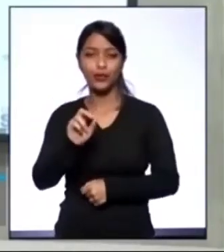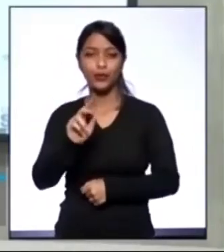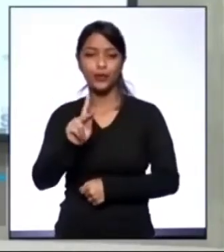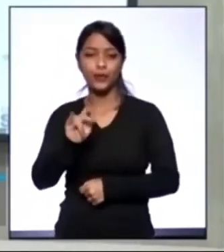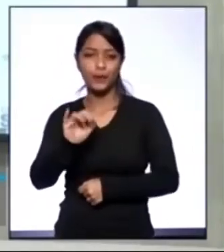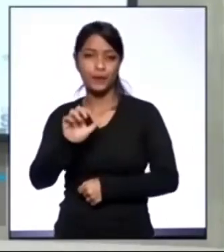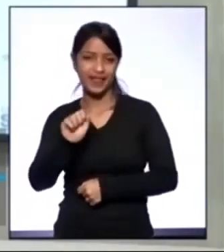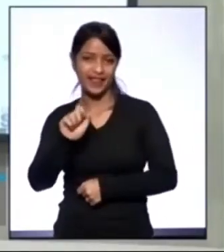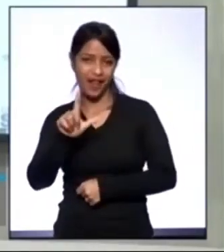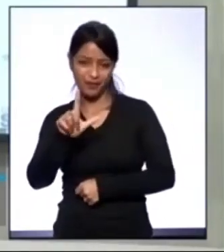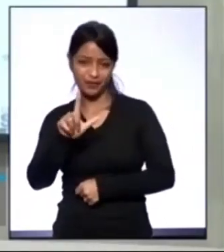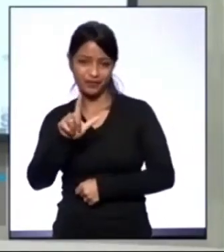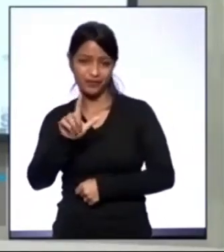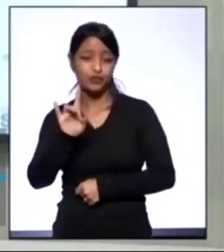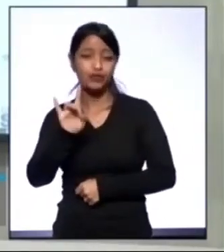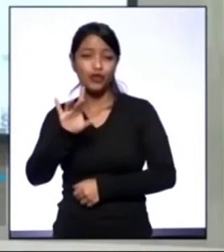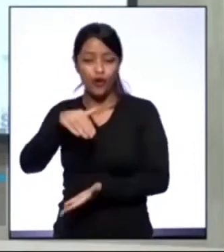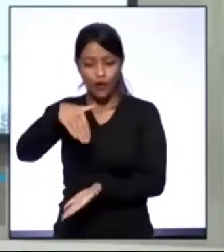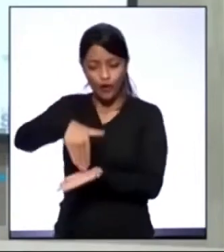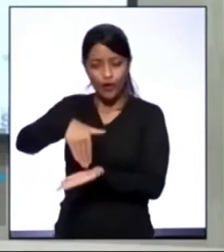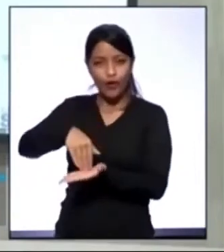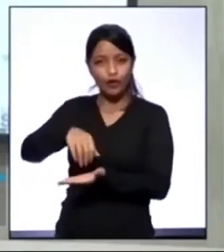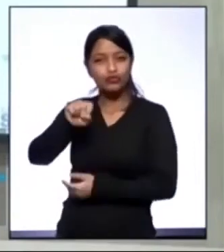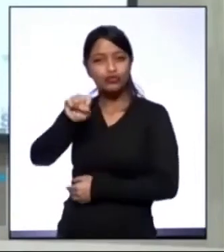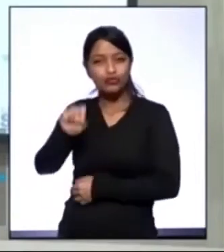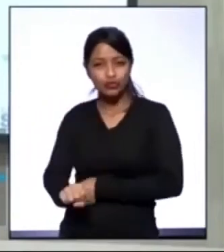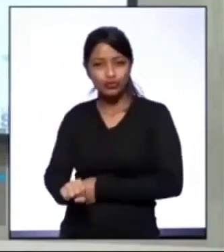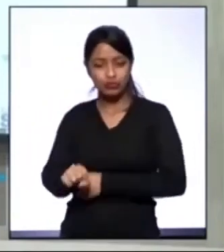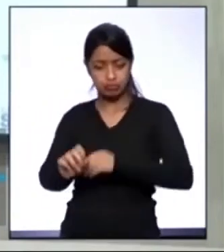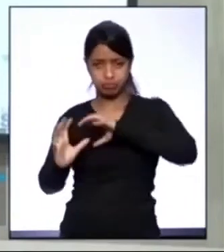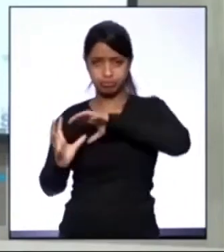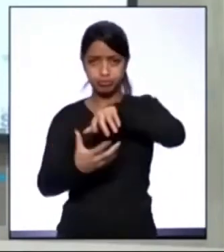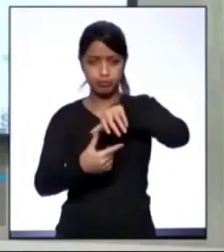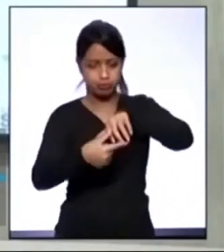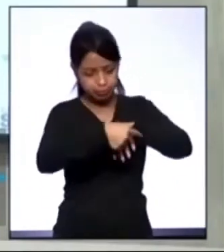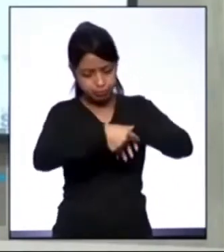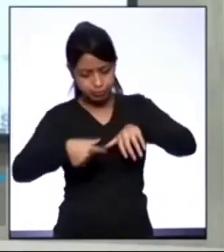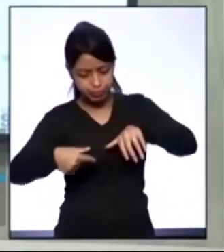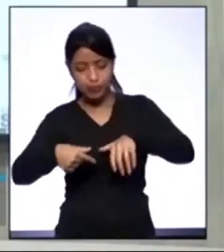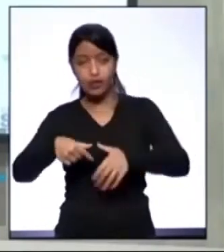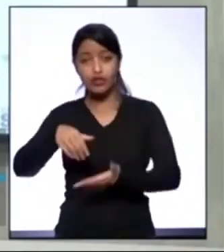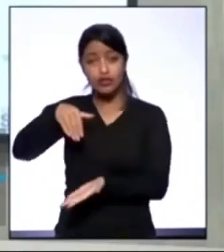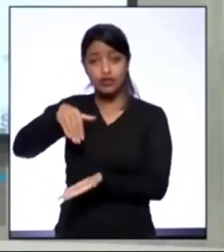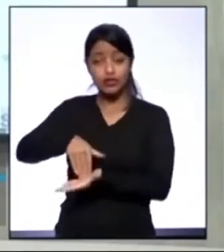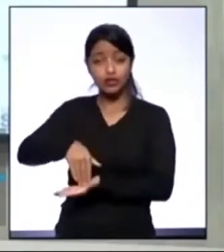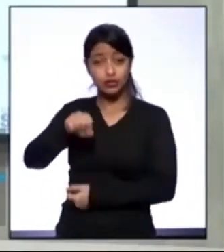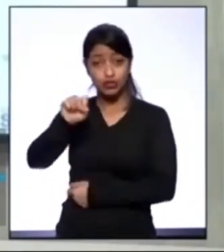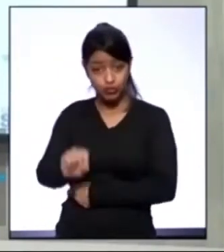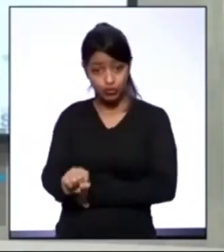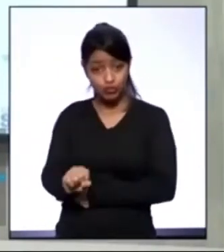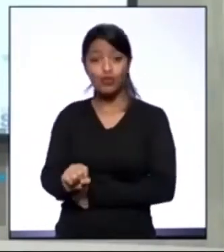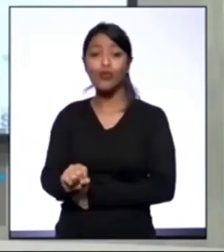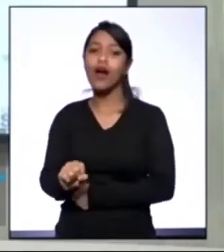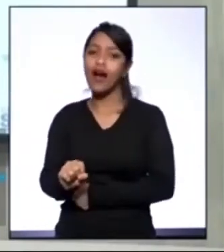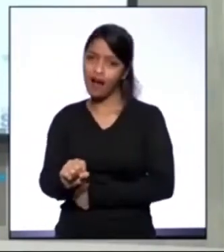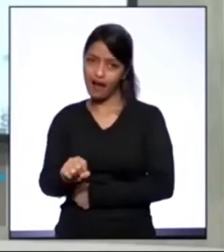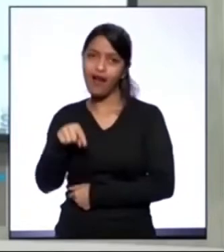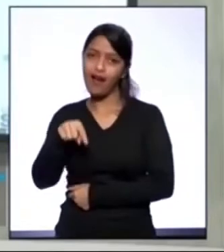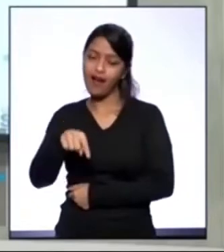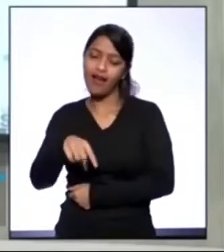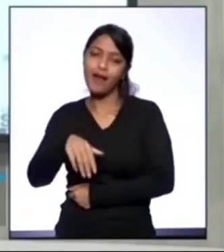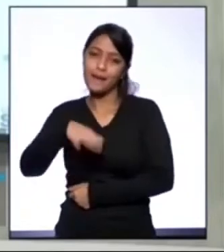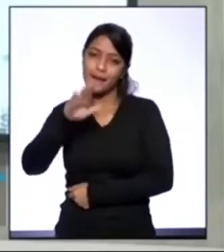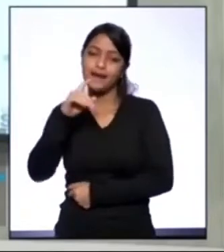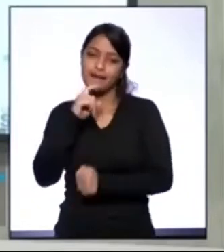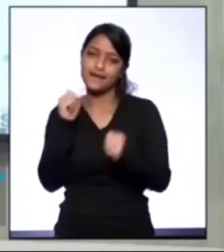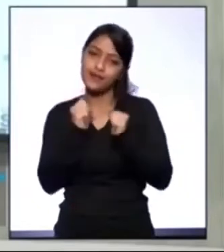extratropical, que está, né, ao sul do Trópico de Capricórnio. Então eu posso dizer assim, galera, nessa área extratropical, a